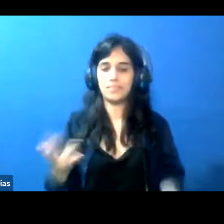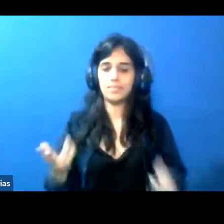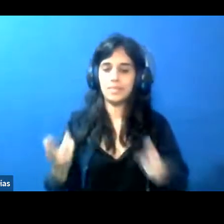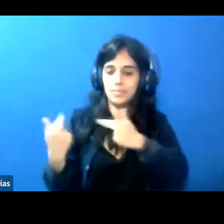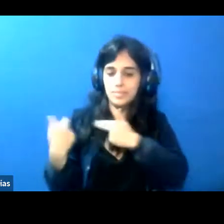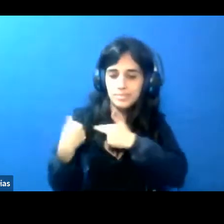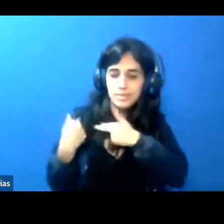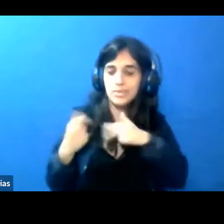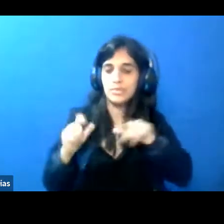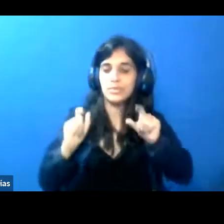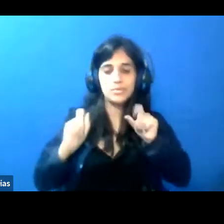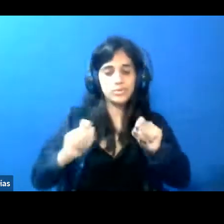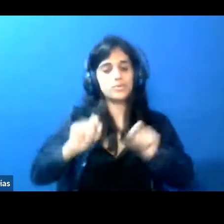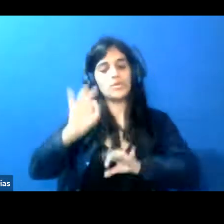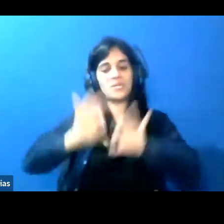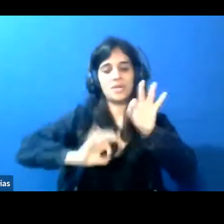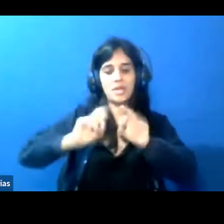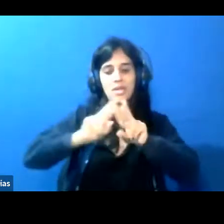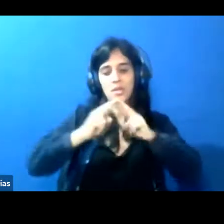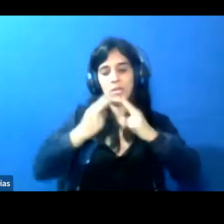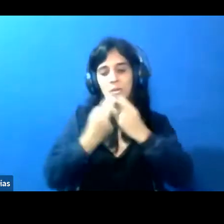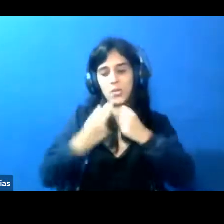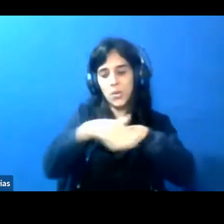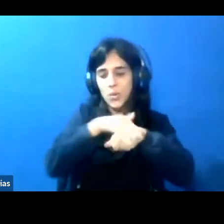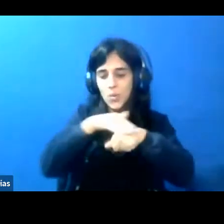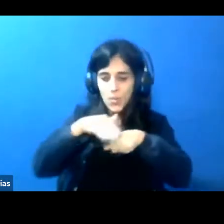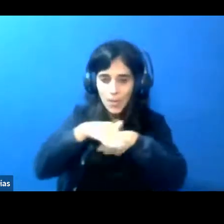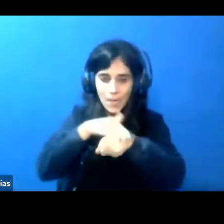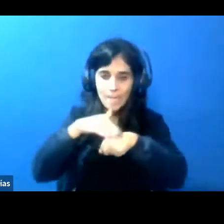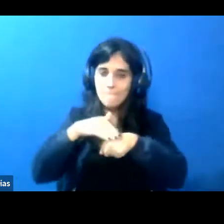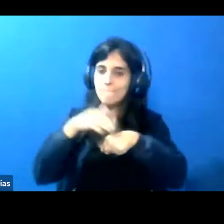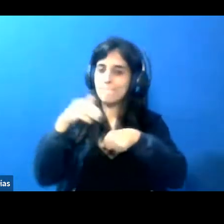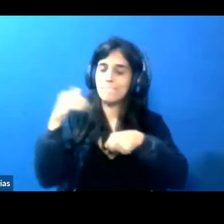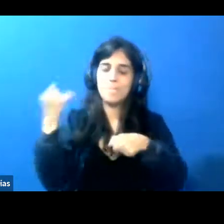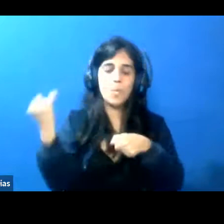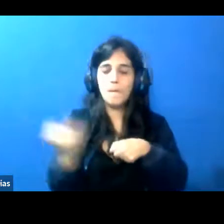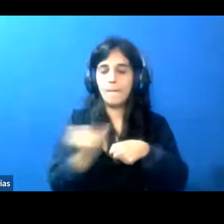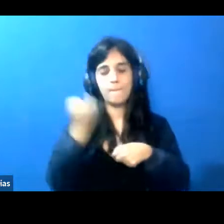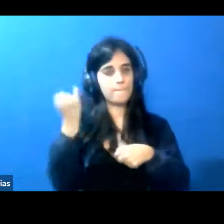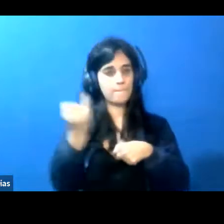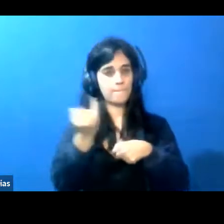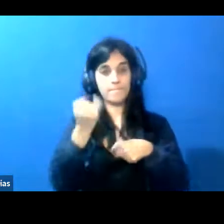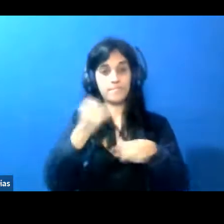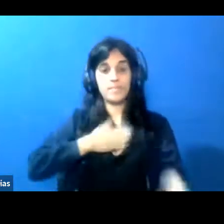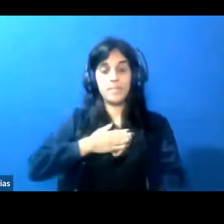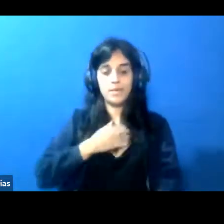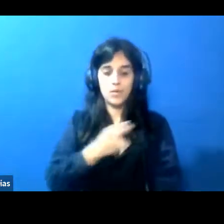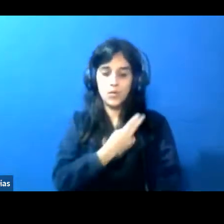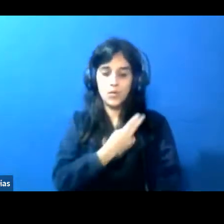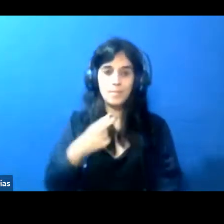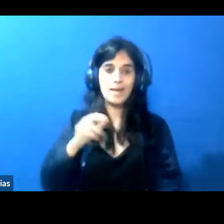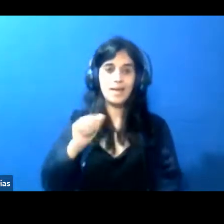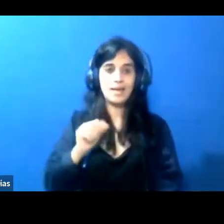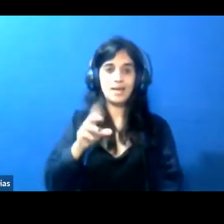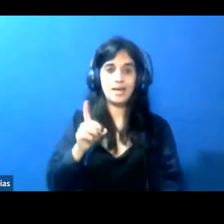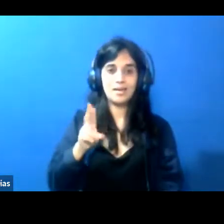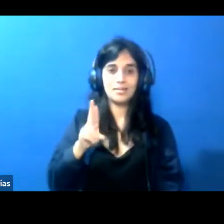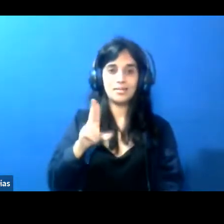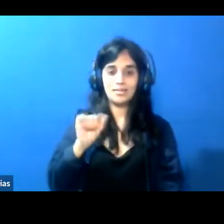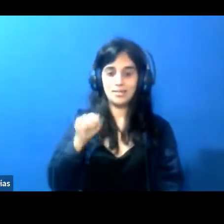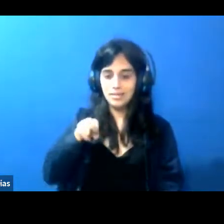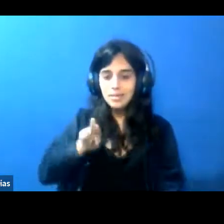conversa. É uma roda de conversa muito importante. Eu me chamo Adriane, como a Lu falou. Eu sou uma